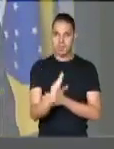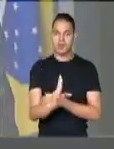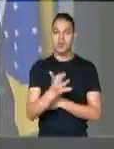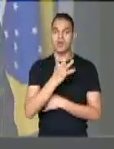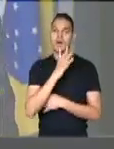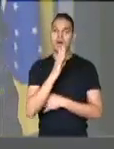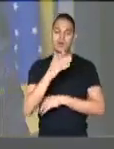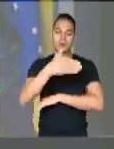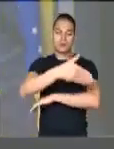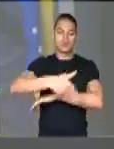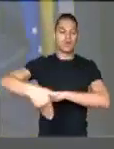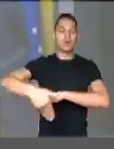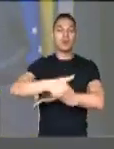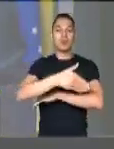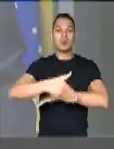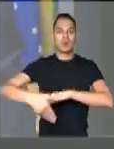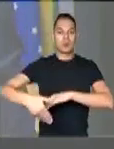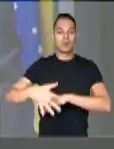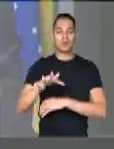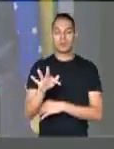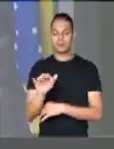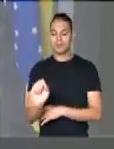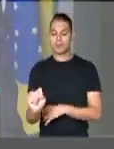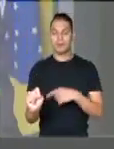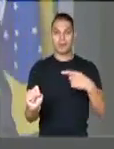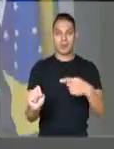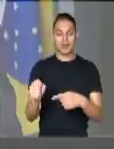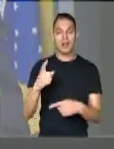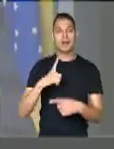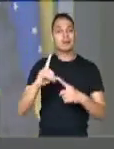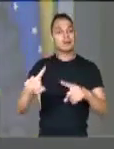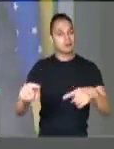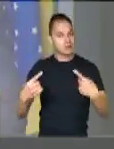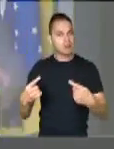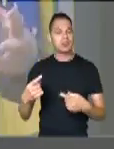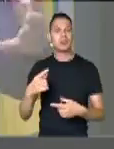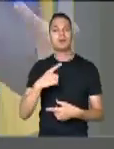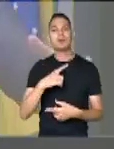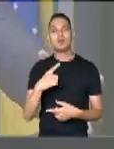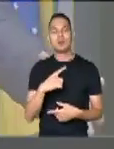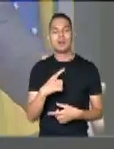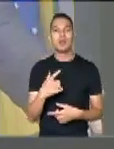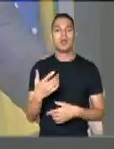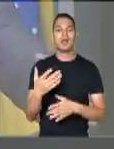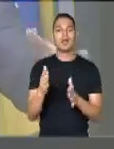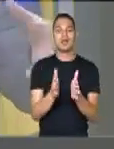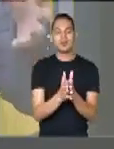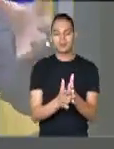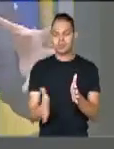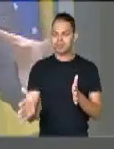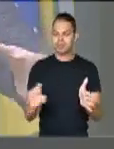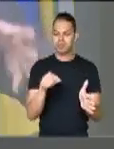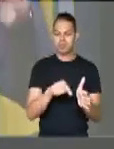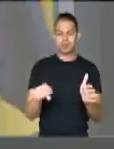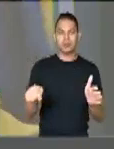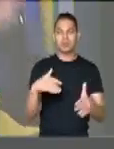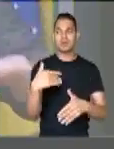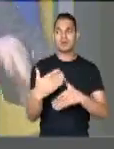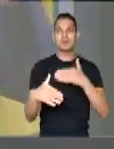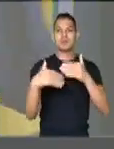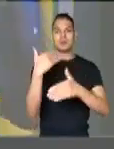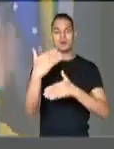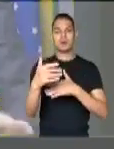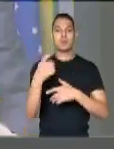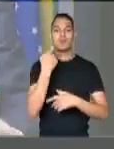Santana. E é essa cidade que agora tem desafios. Nós tivemos a fase do desenvolvimento que veio